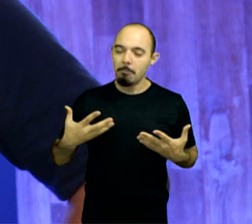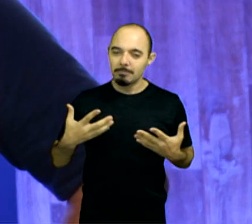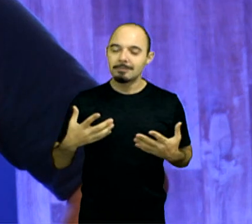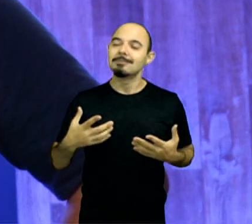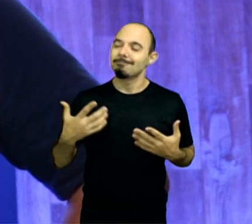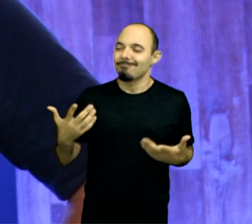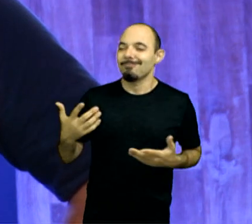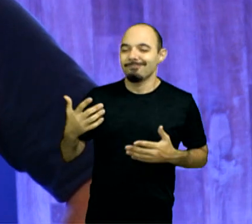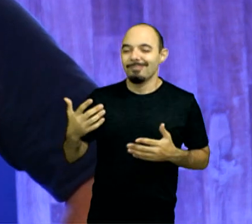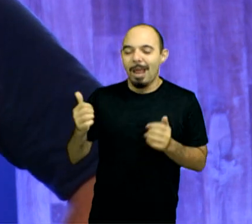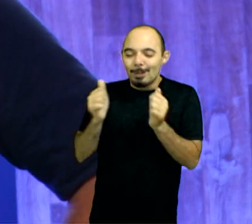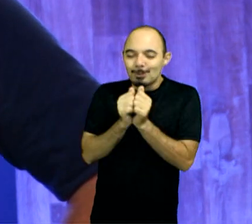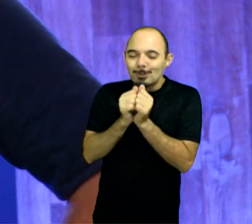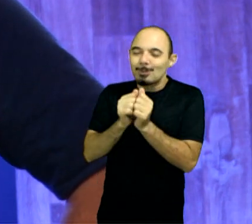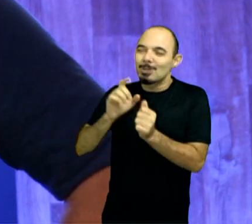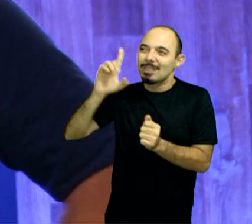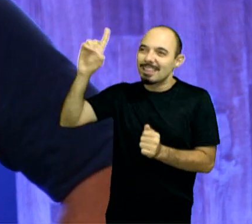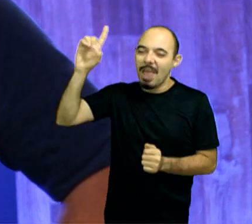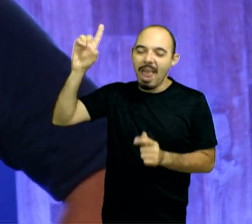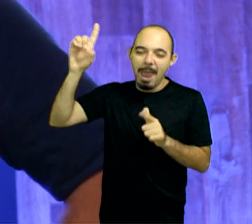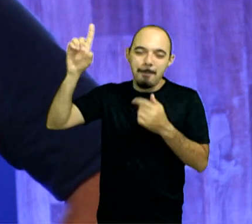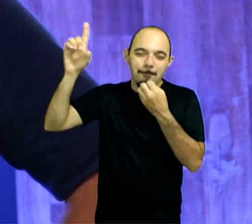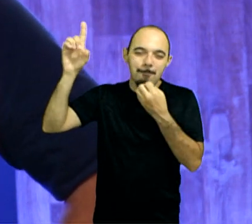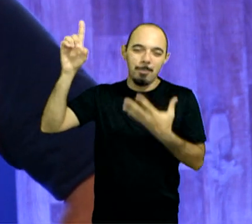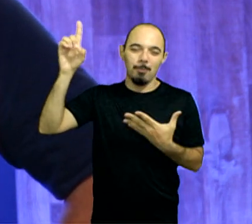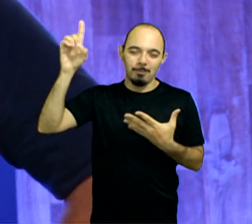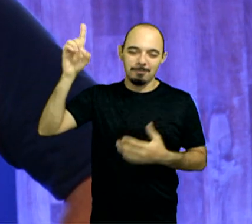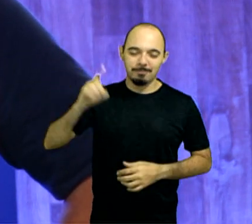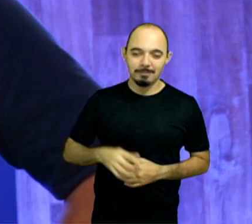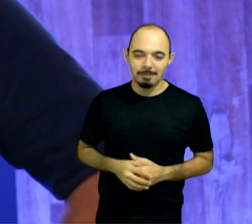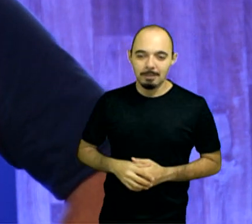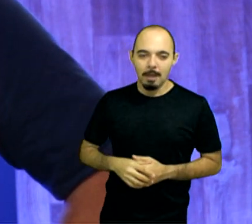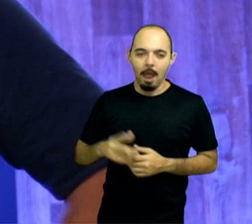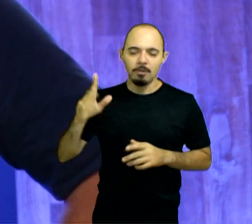E fiz a cirurgia.